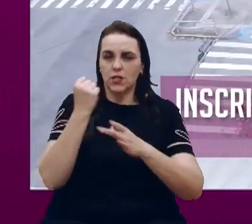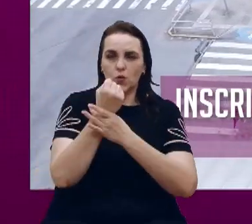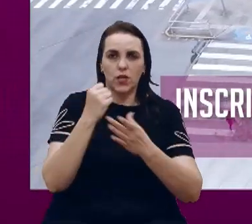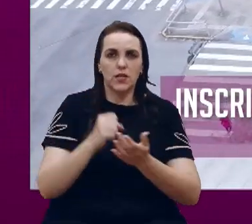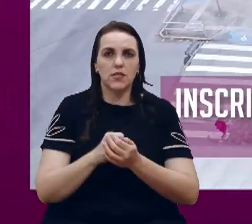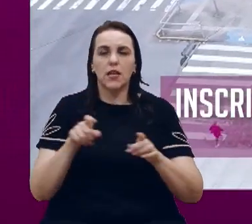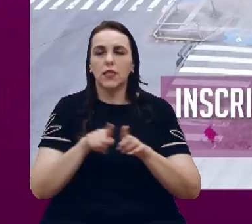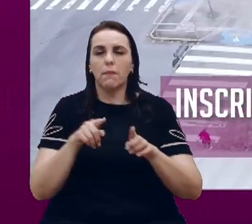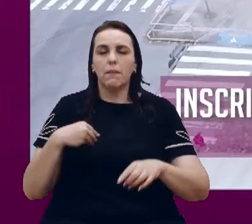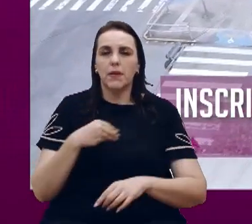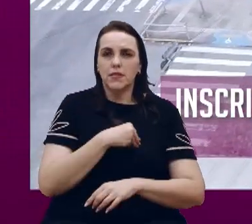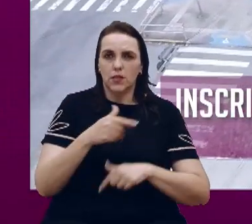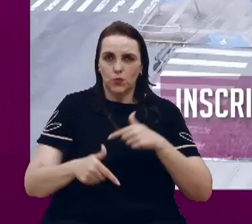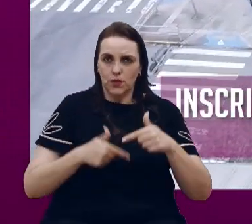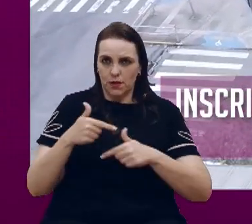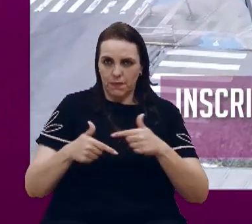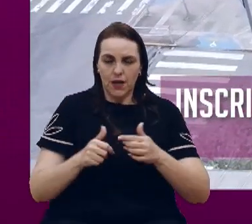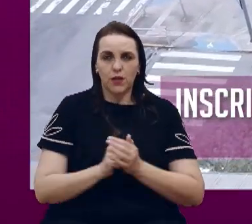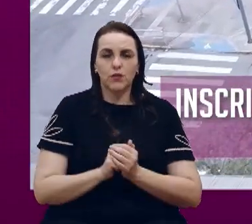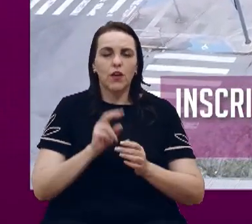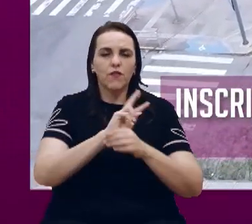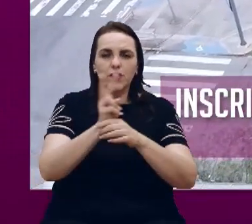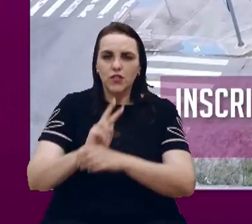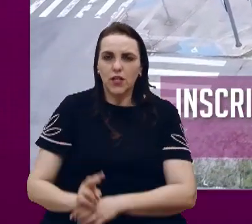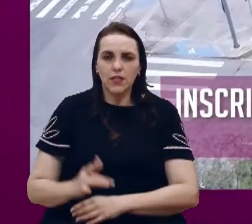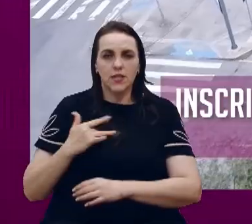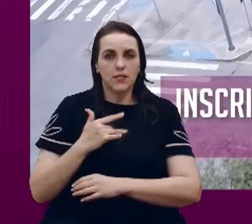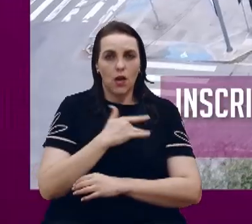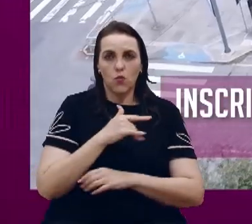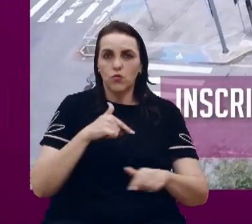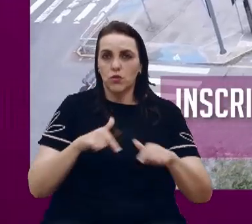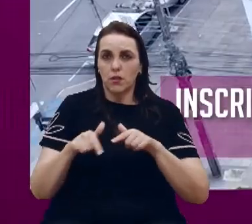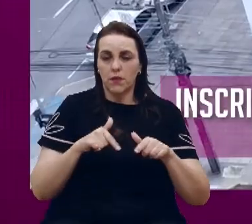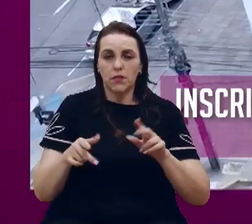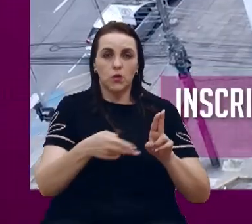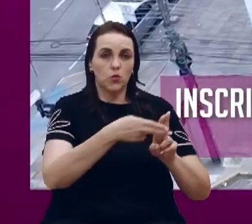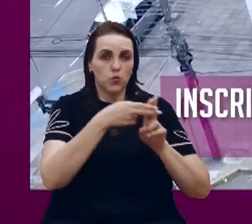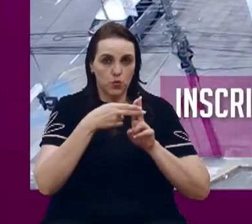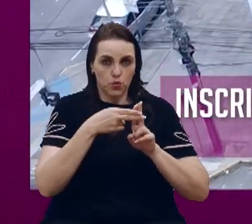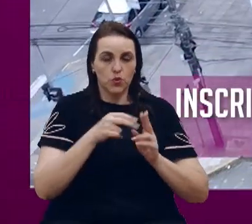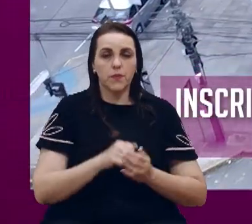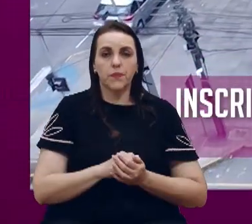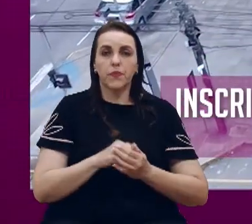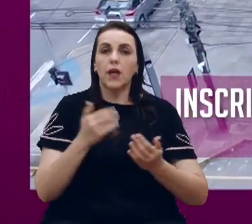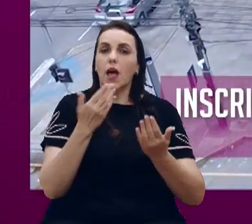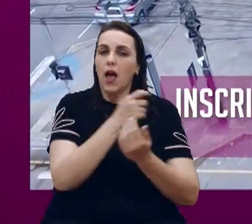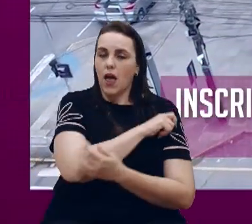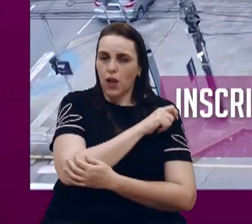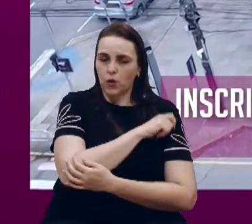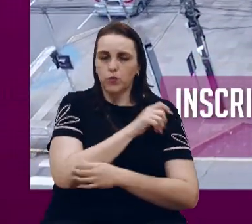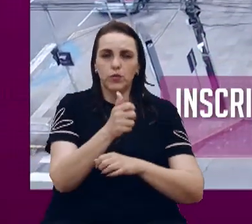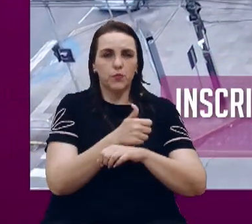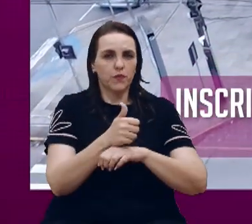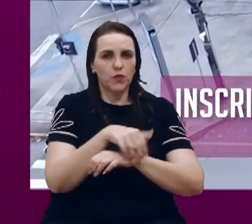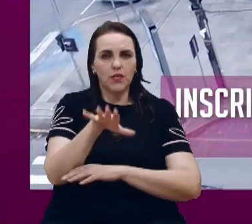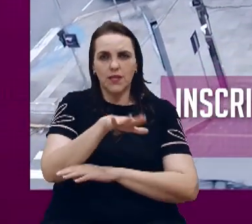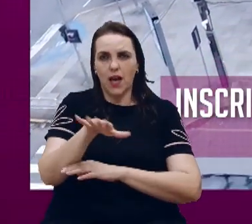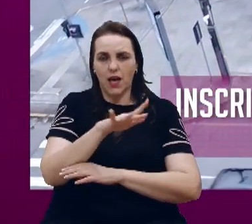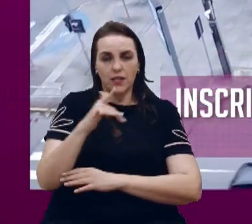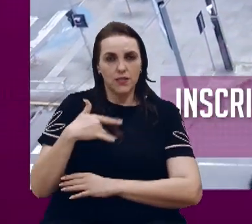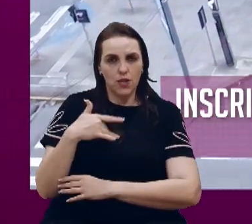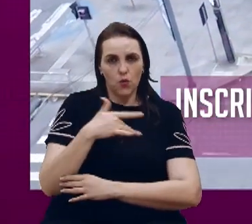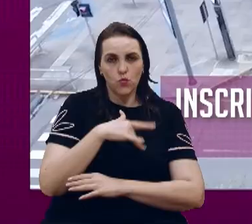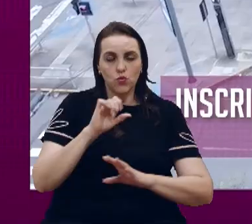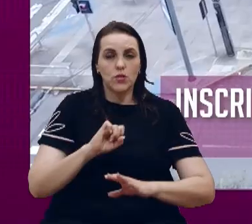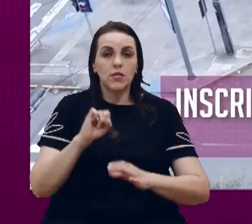em Medicina do Trabalho, e vigilâncias em saúde do trabalhador do Sistema Único de Saúde, estudantes e profissionais das áreas de saúde e